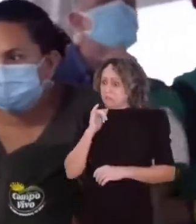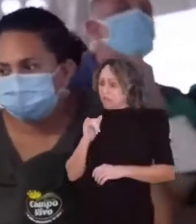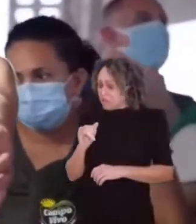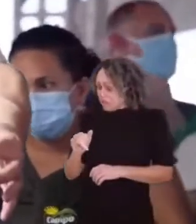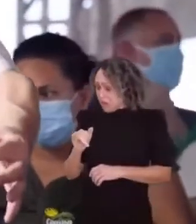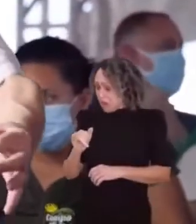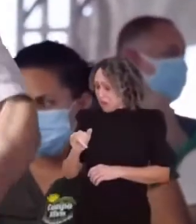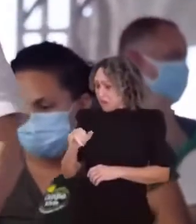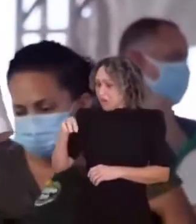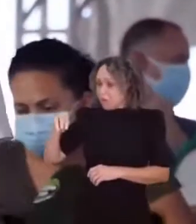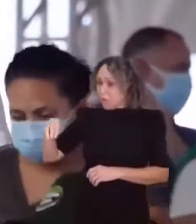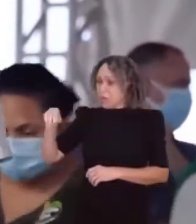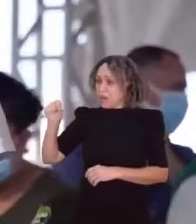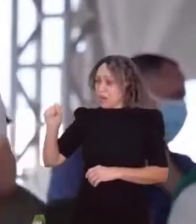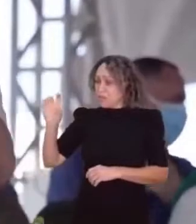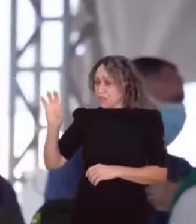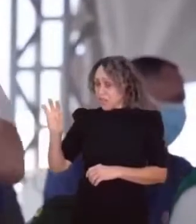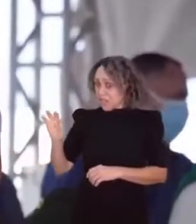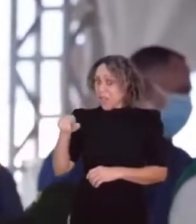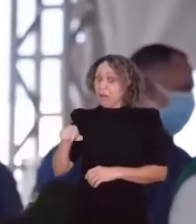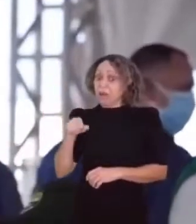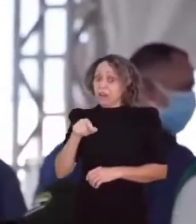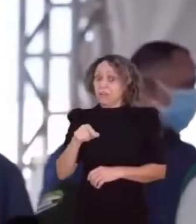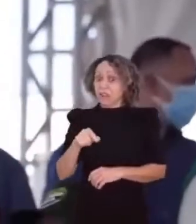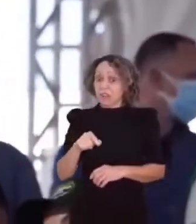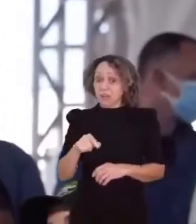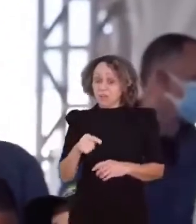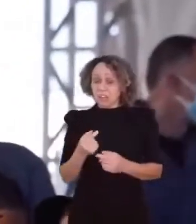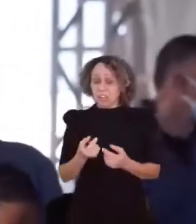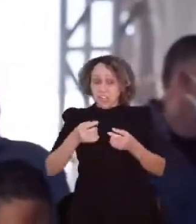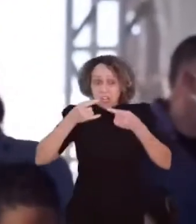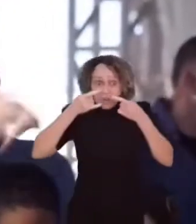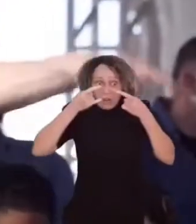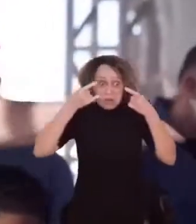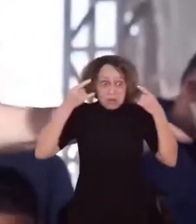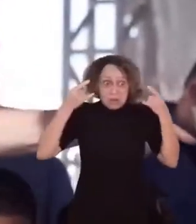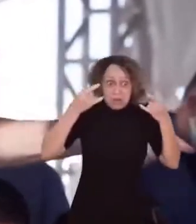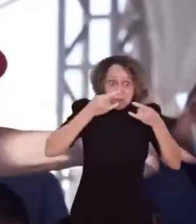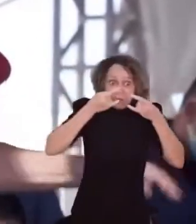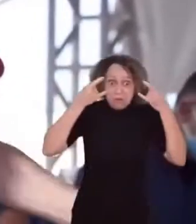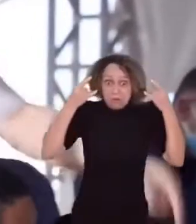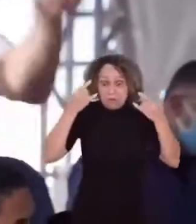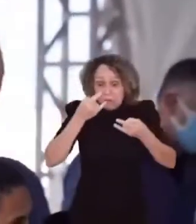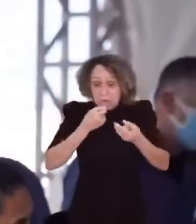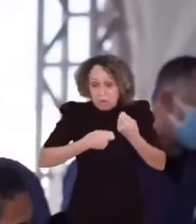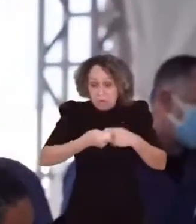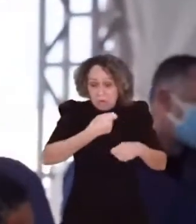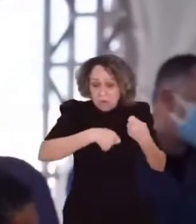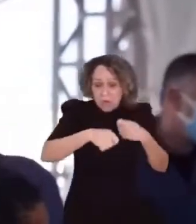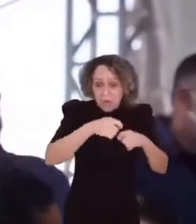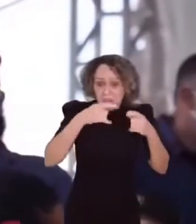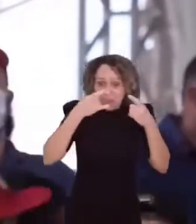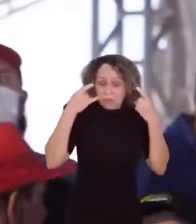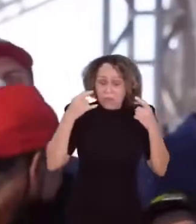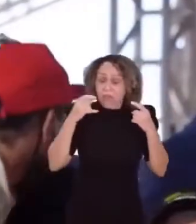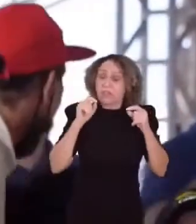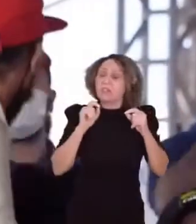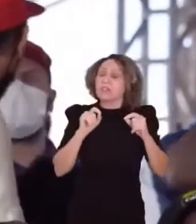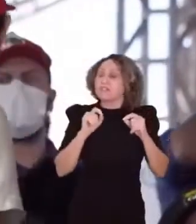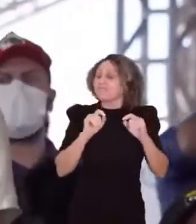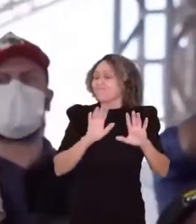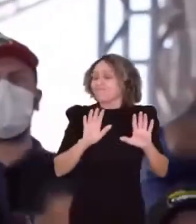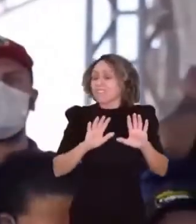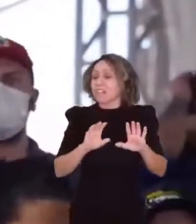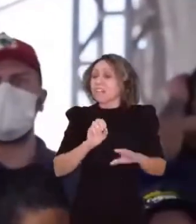capitais? Porra nenhuma! Quem emprestou dinheiro para nós com esse mecanismo foram trabalhadores